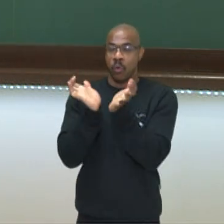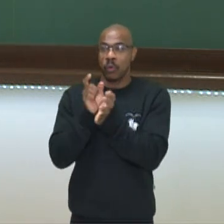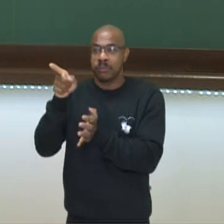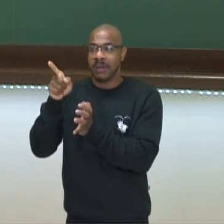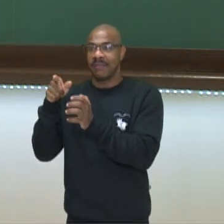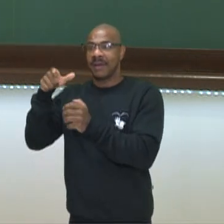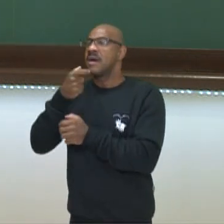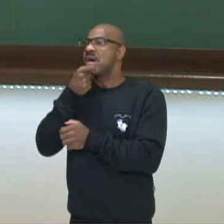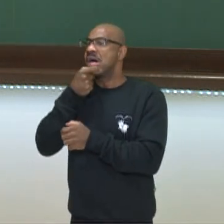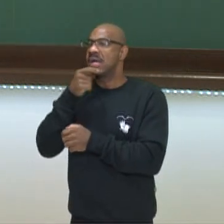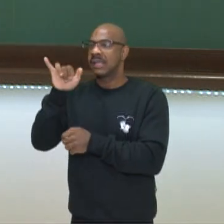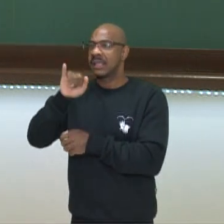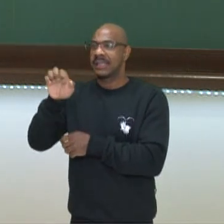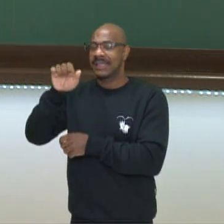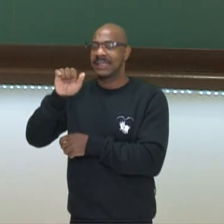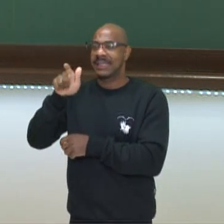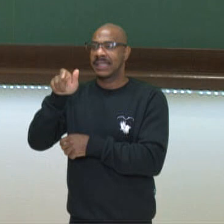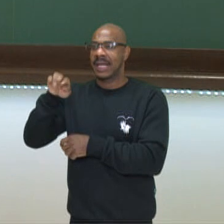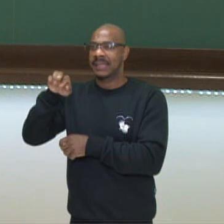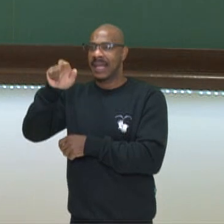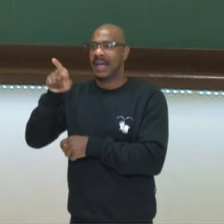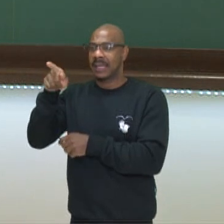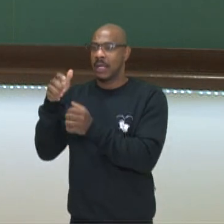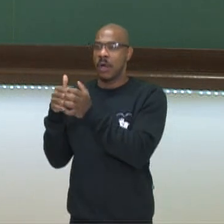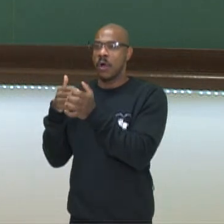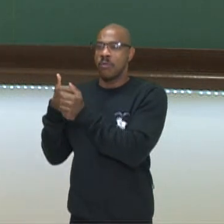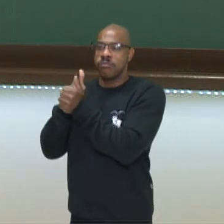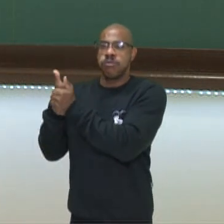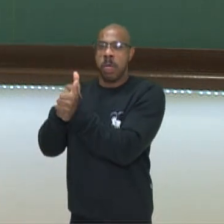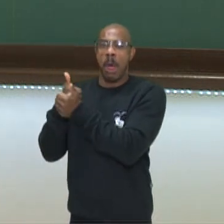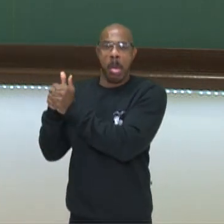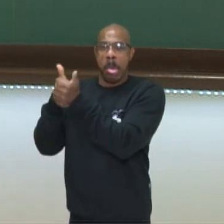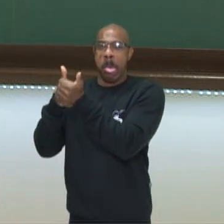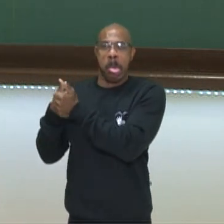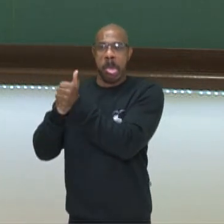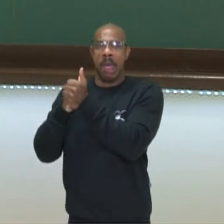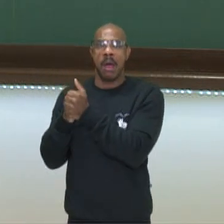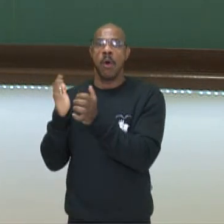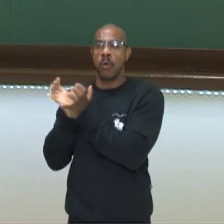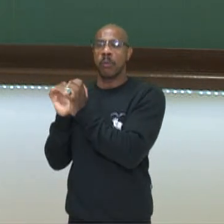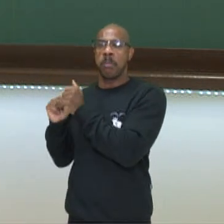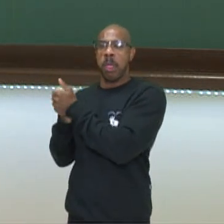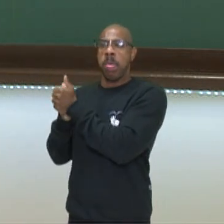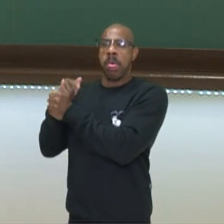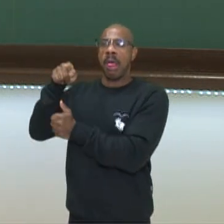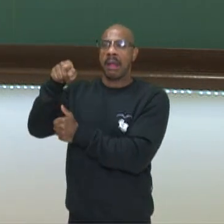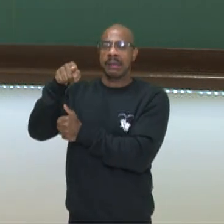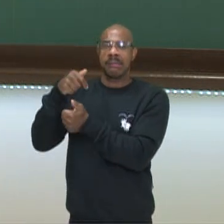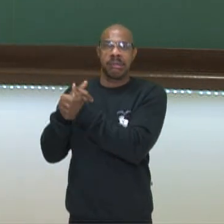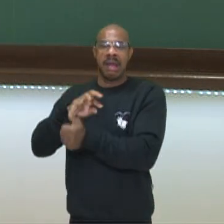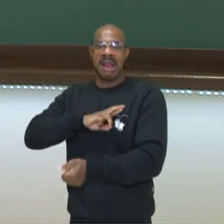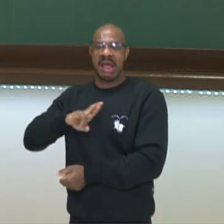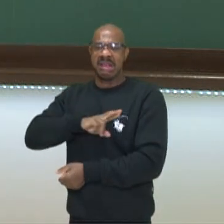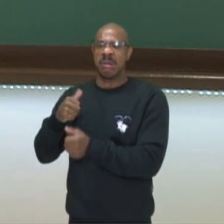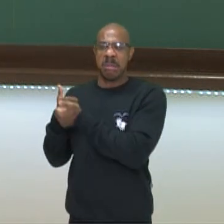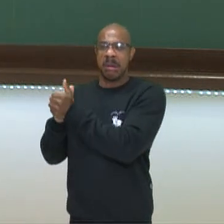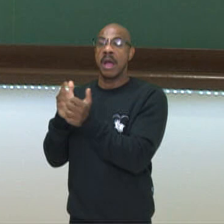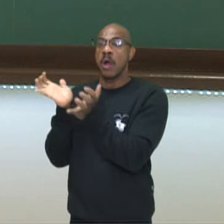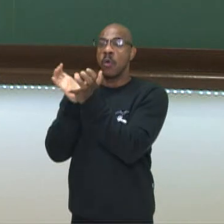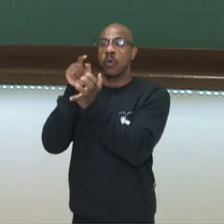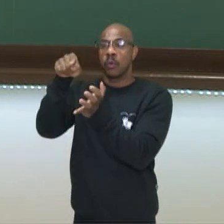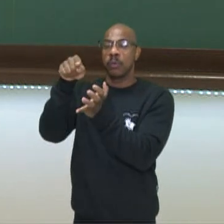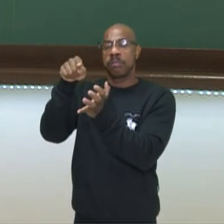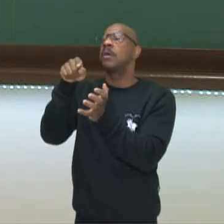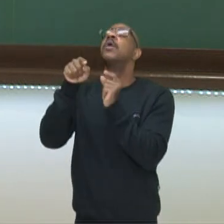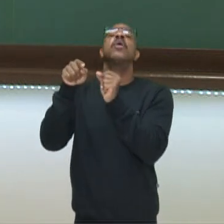uma religião chamada anglicana, perseguia esses calvinistas. Diante dessa perseguição religiosa, esse grupo de